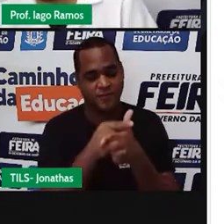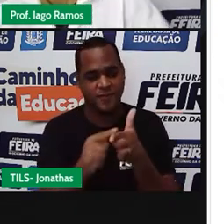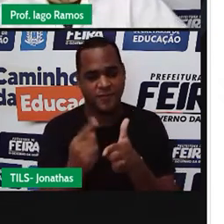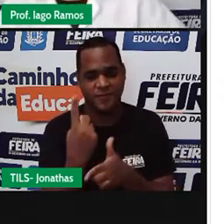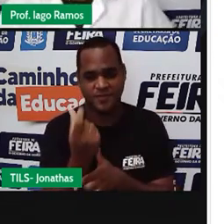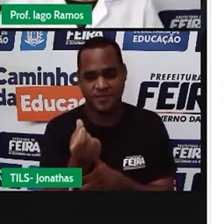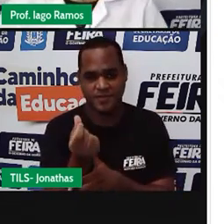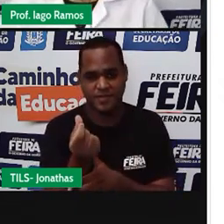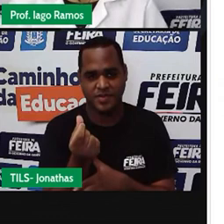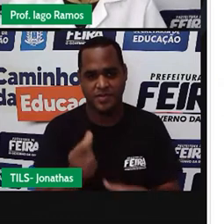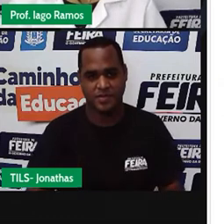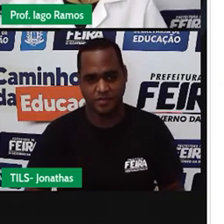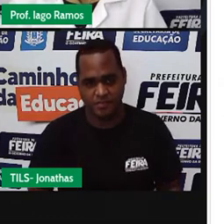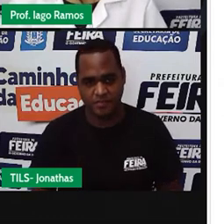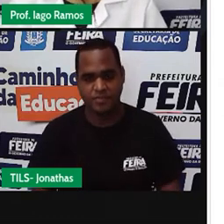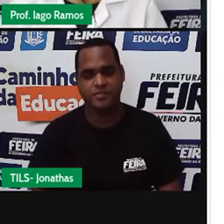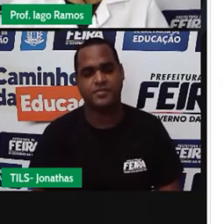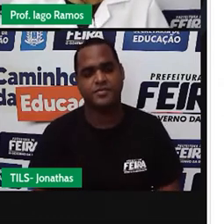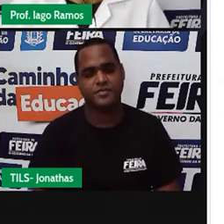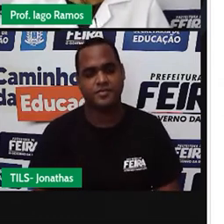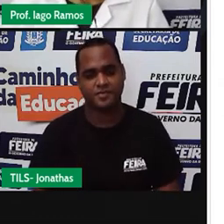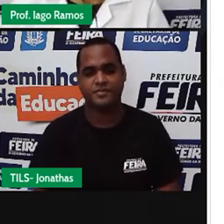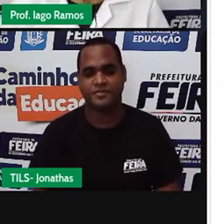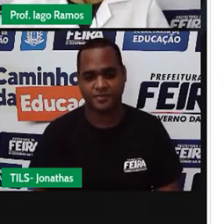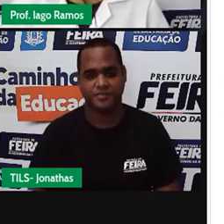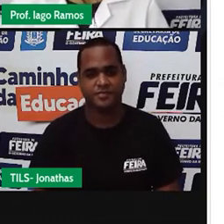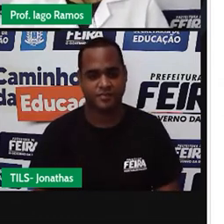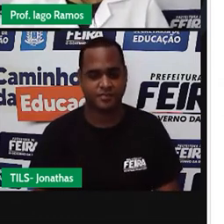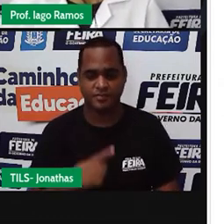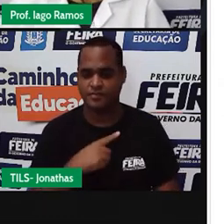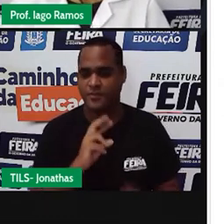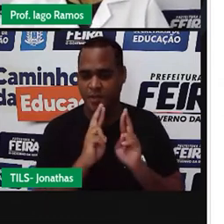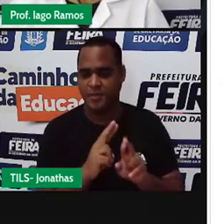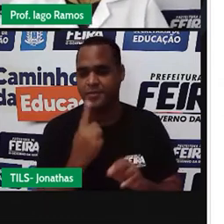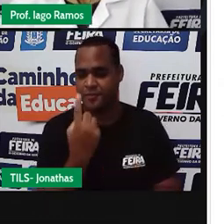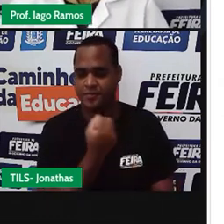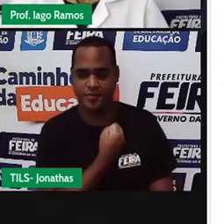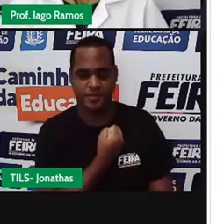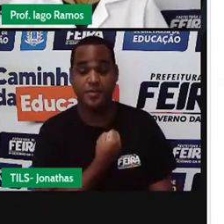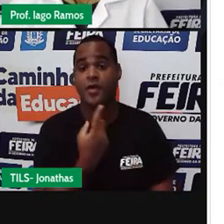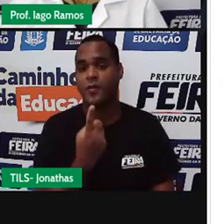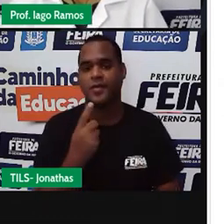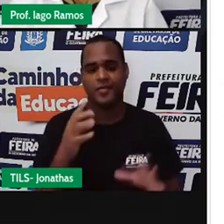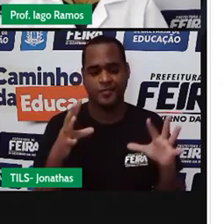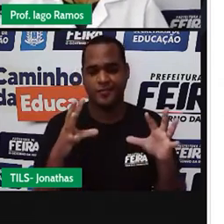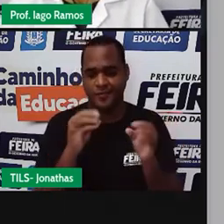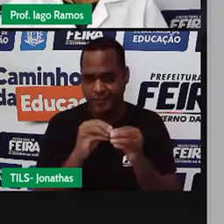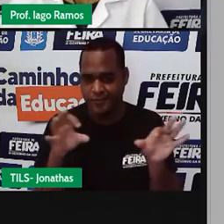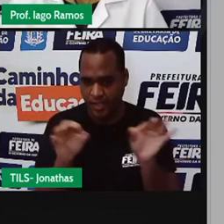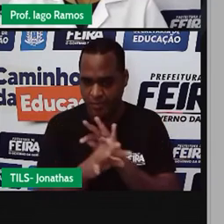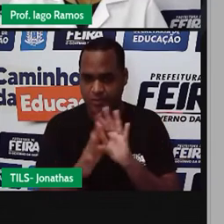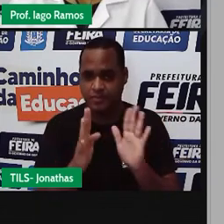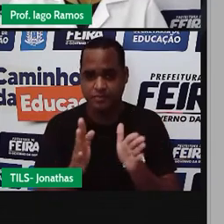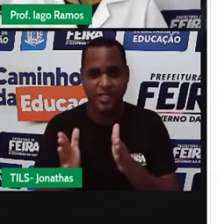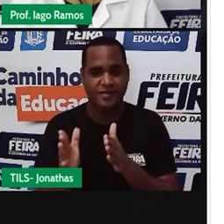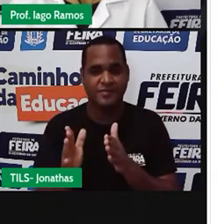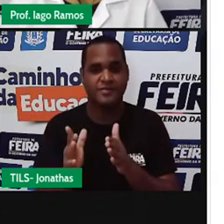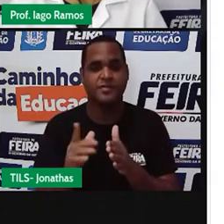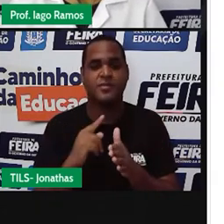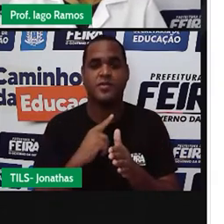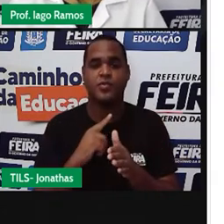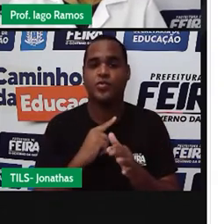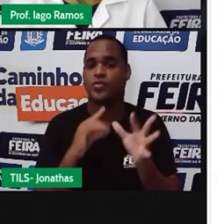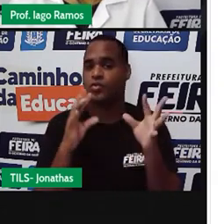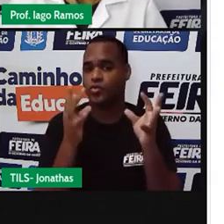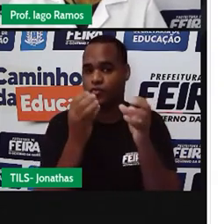cada pessoa recebe apenas uma bolinha e aí a gente chega no final da expressão tá toda aquela